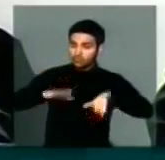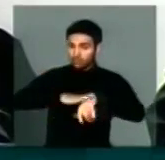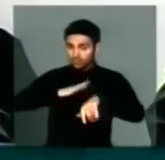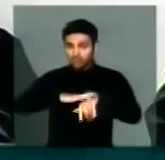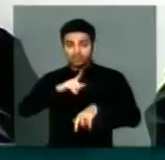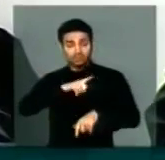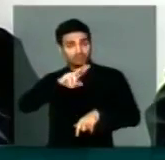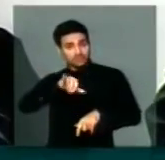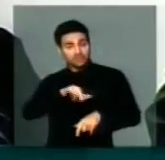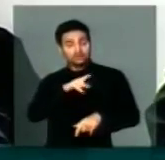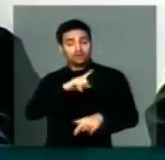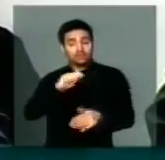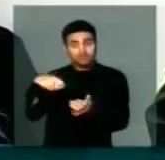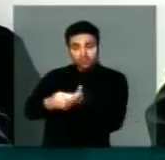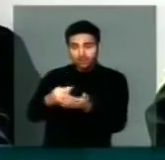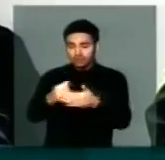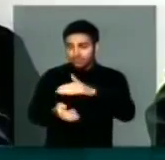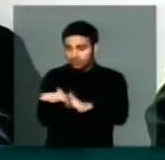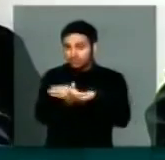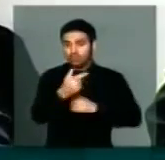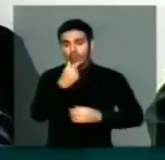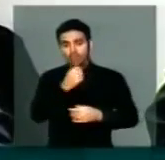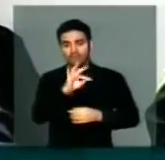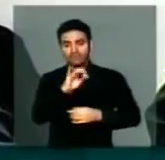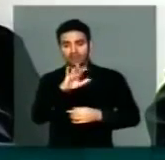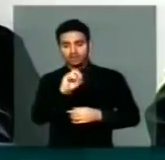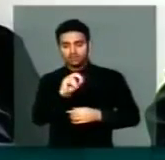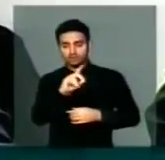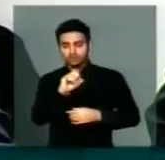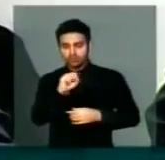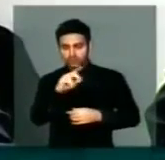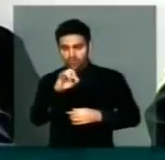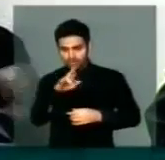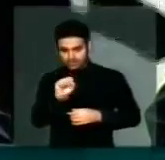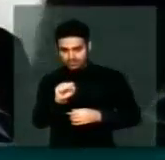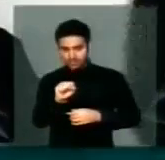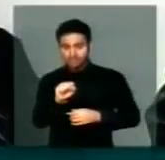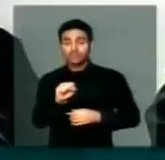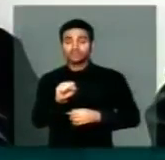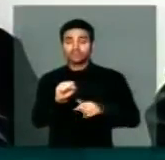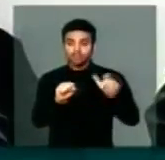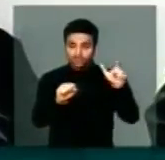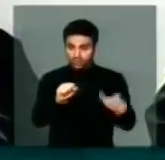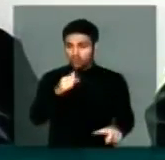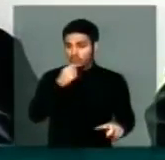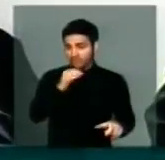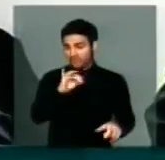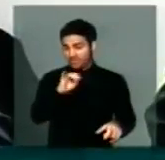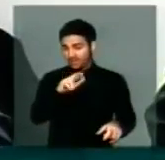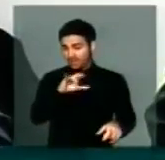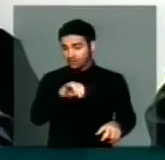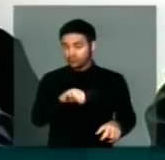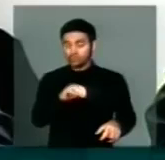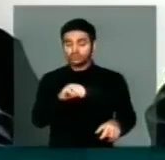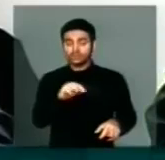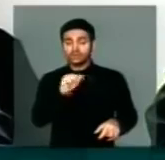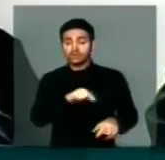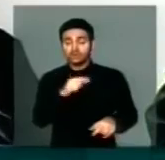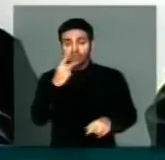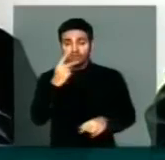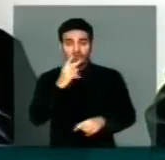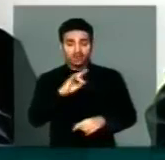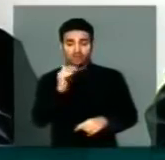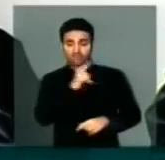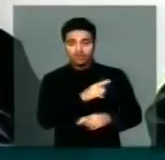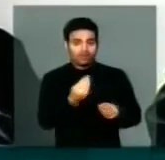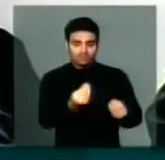deixou de repassar os valores para Fernando Soares. E este último, para pressionar, ou seja, já não fala aqui que teria sido